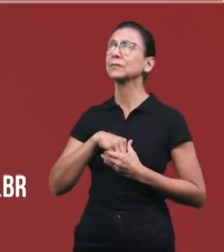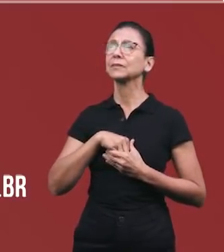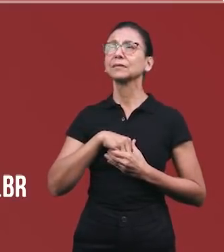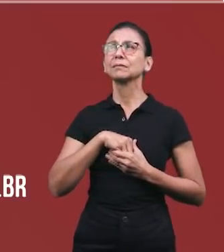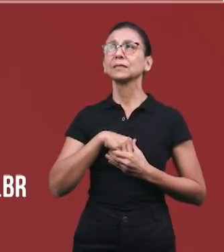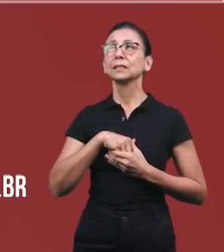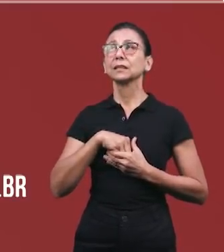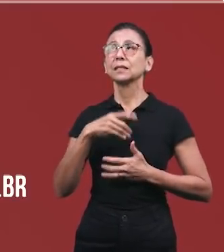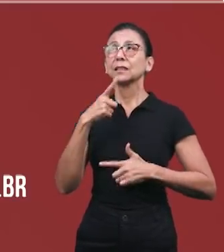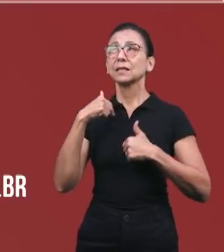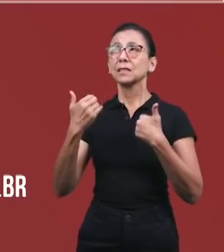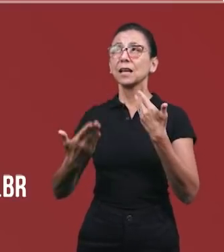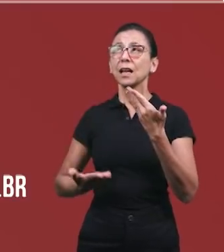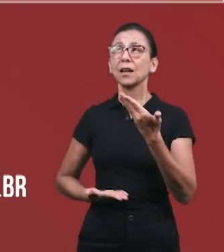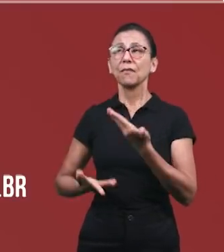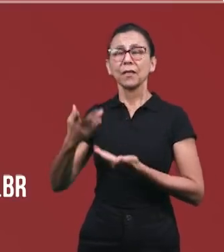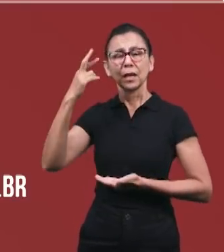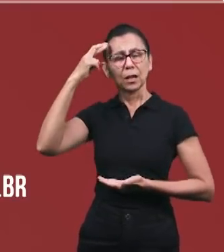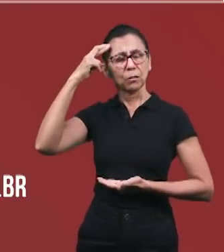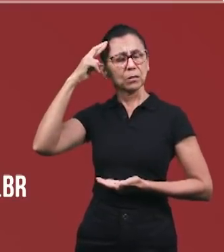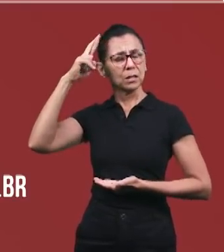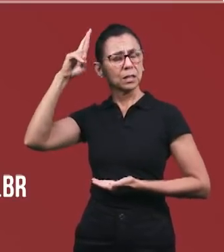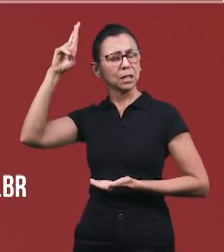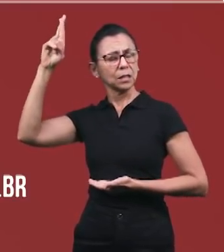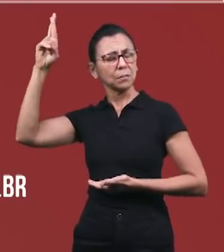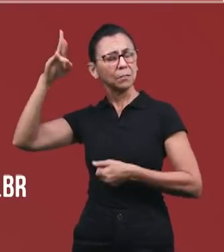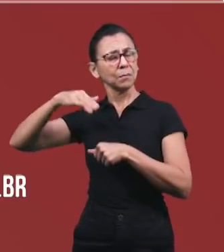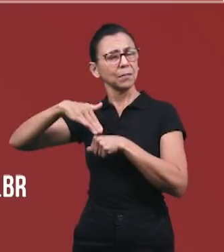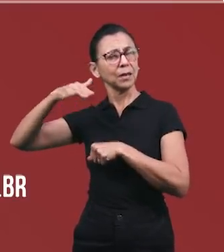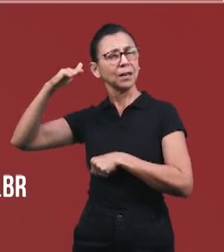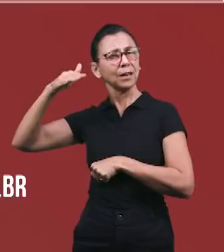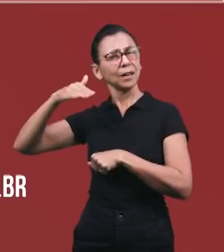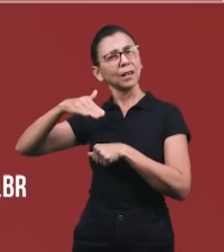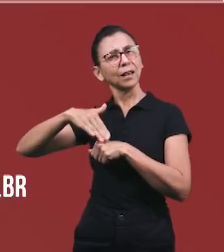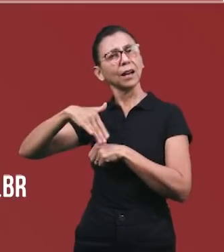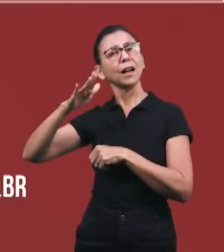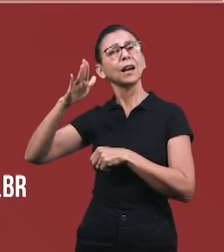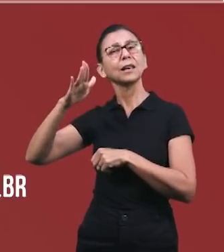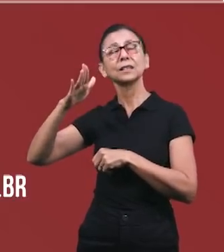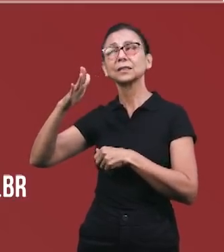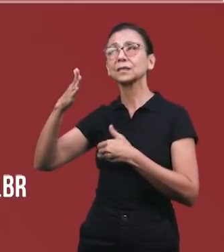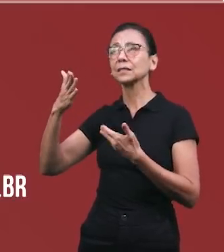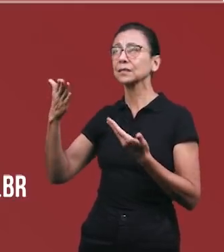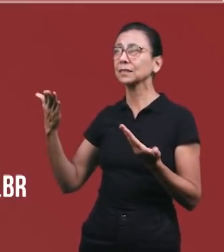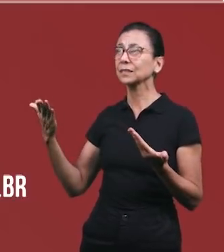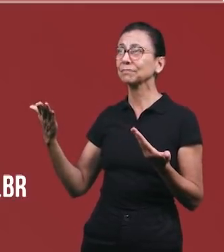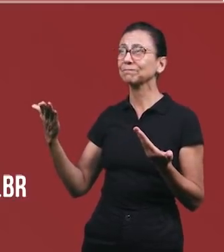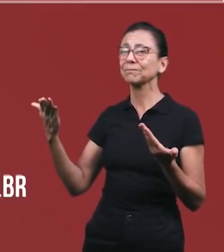Mais e mais, estou aqui.